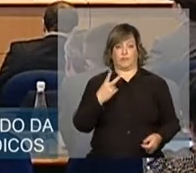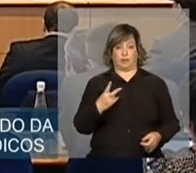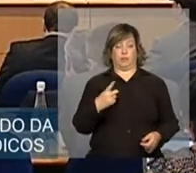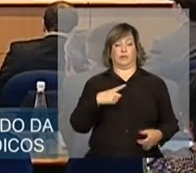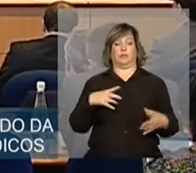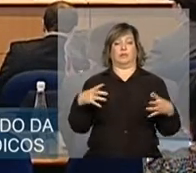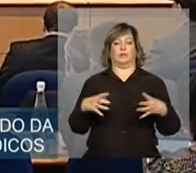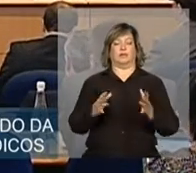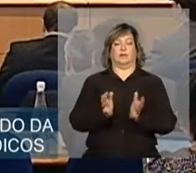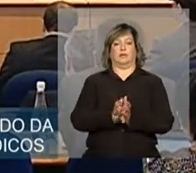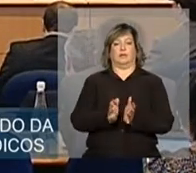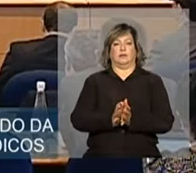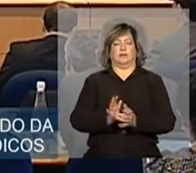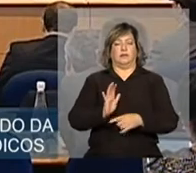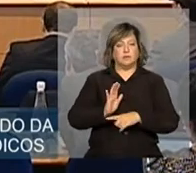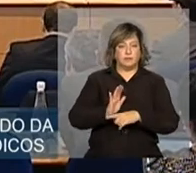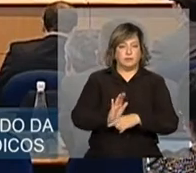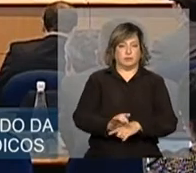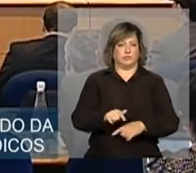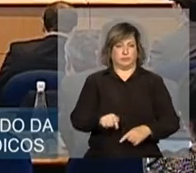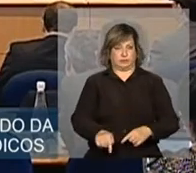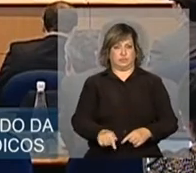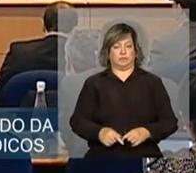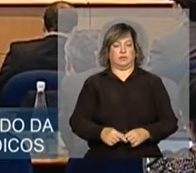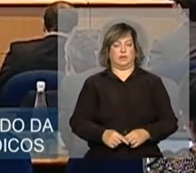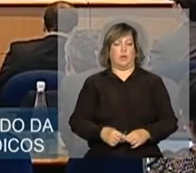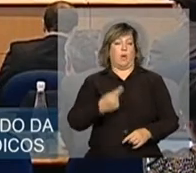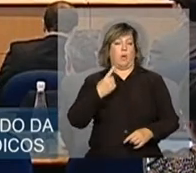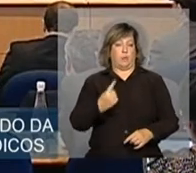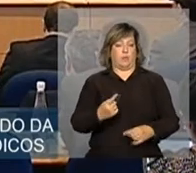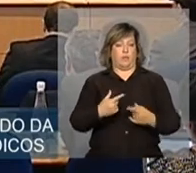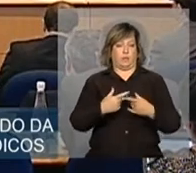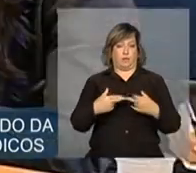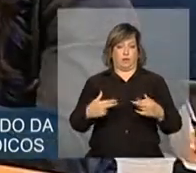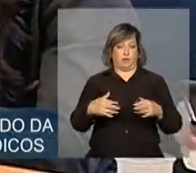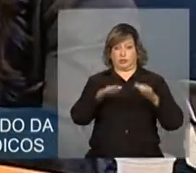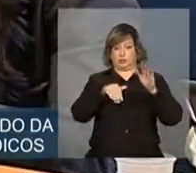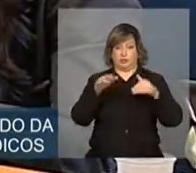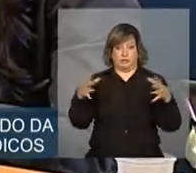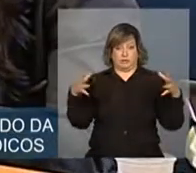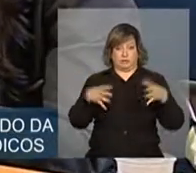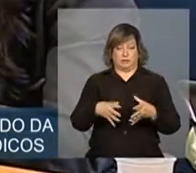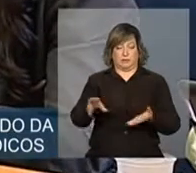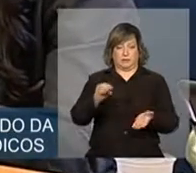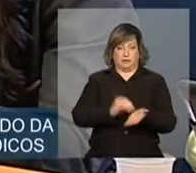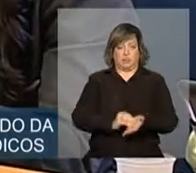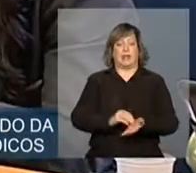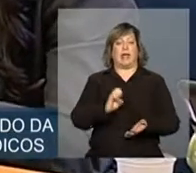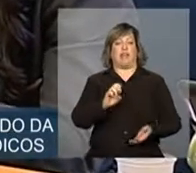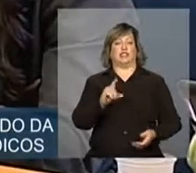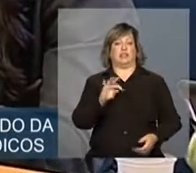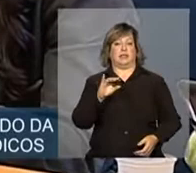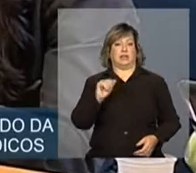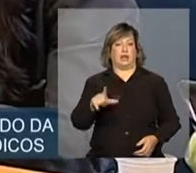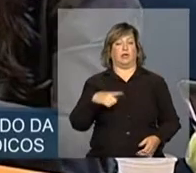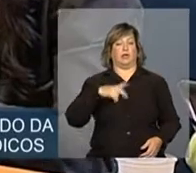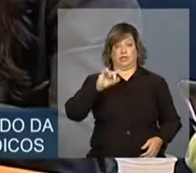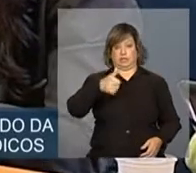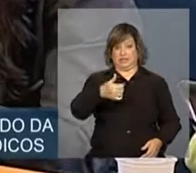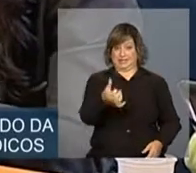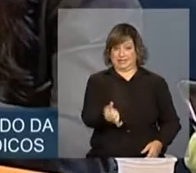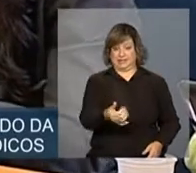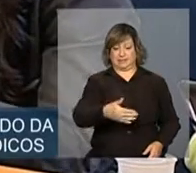de atração e descrição certo é um mecanismo de atração inscrição é o edital que sai dia